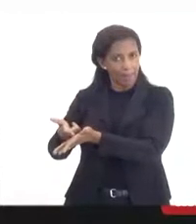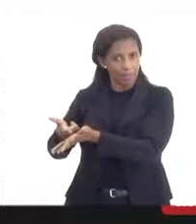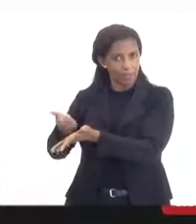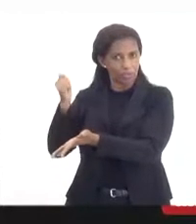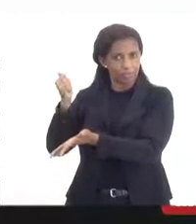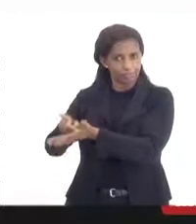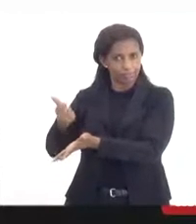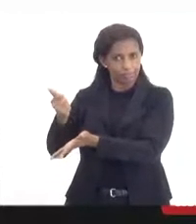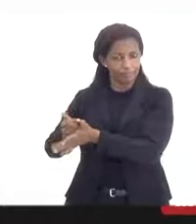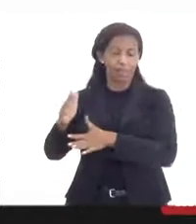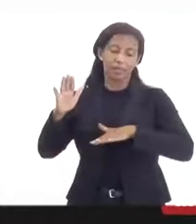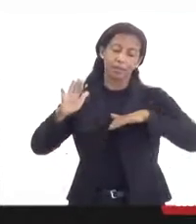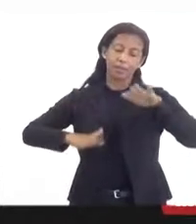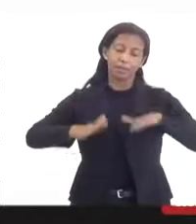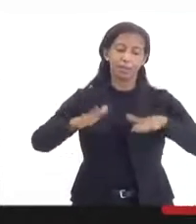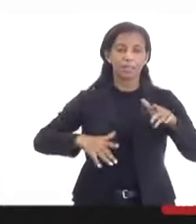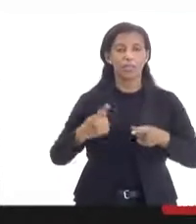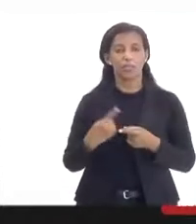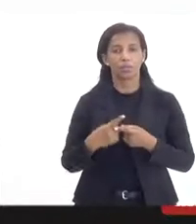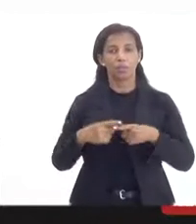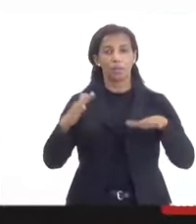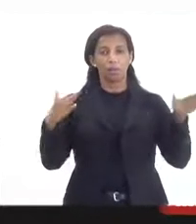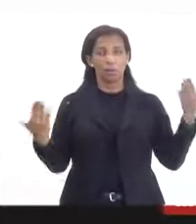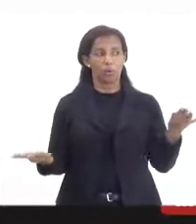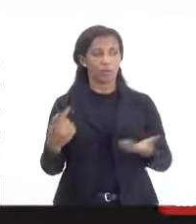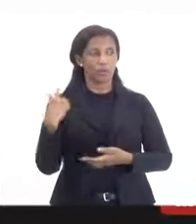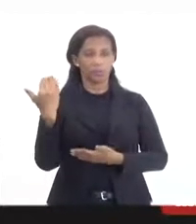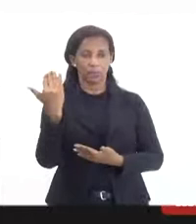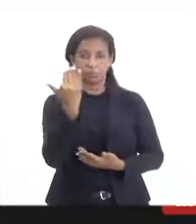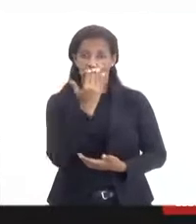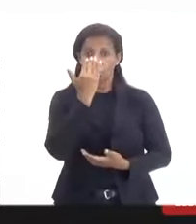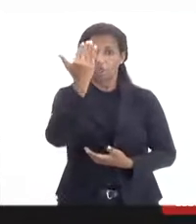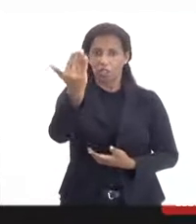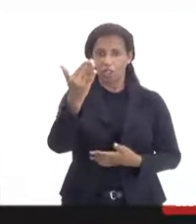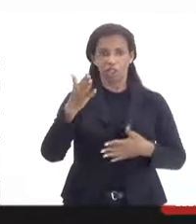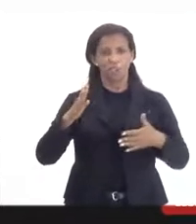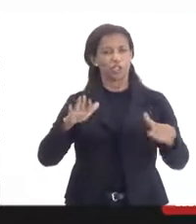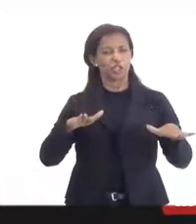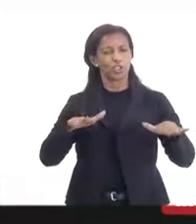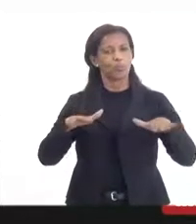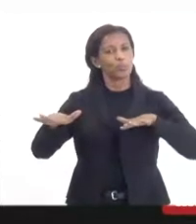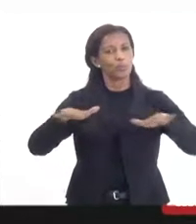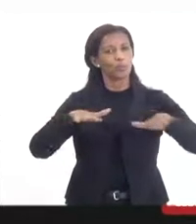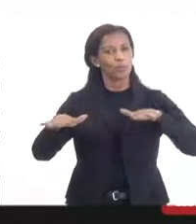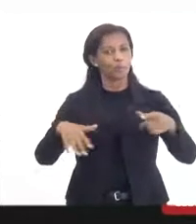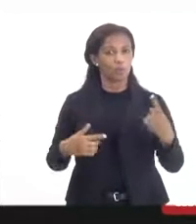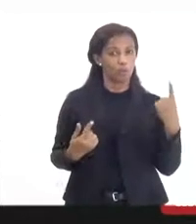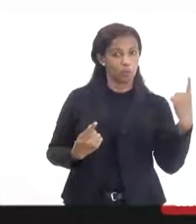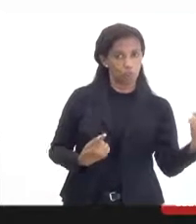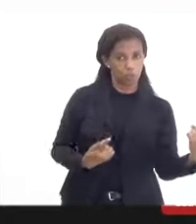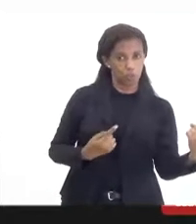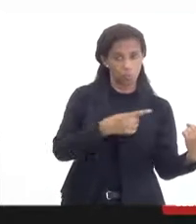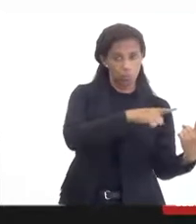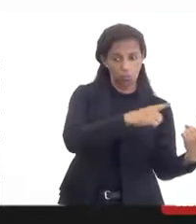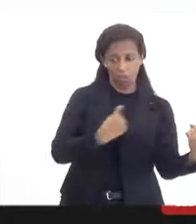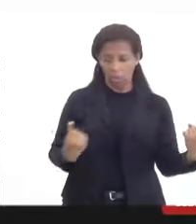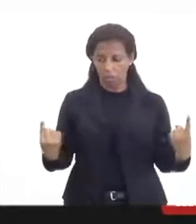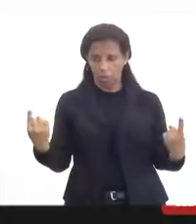porque nós estávamos diante de movimentação física entre uma unidade da companhia e